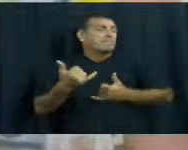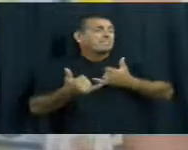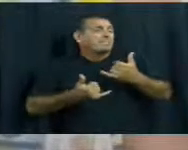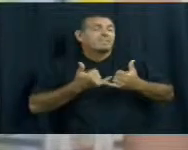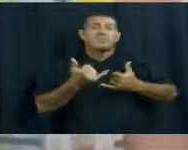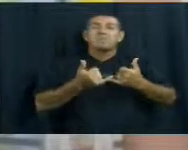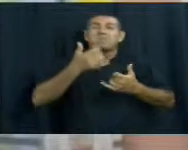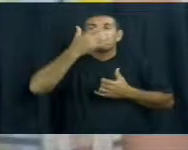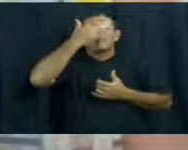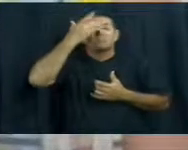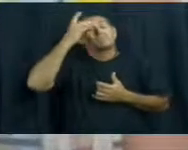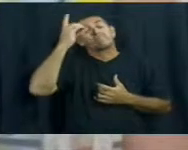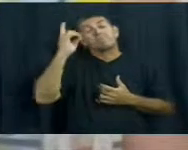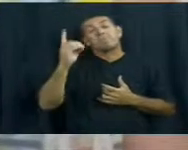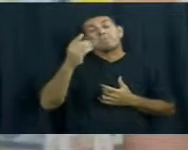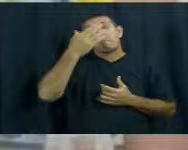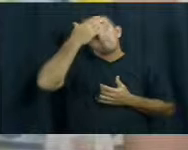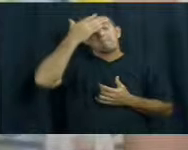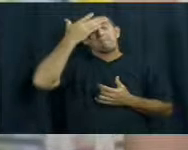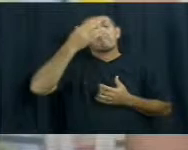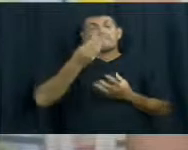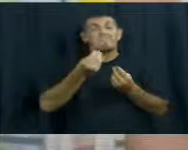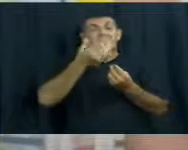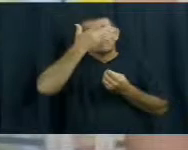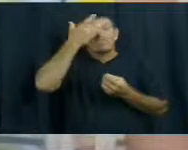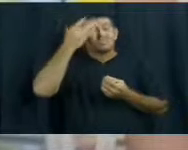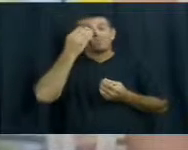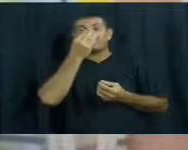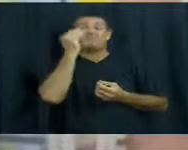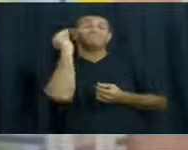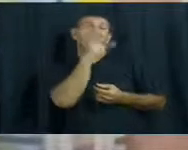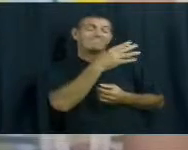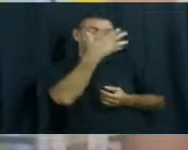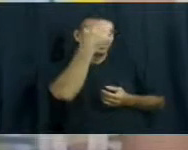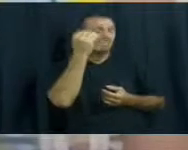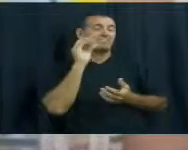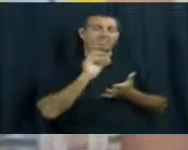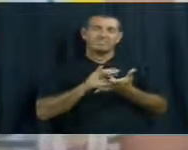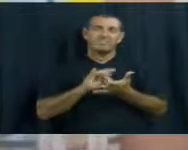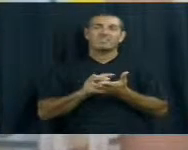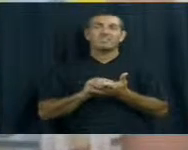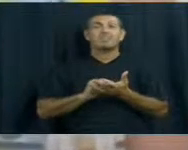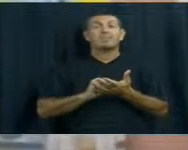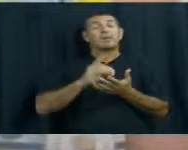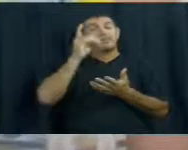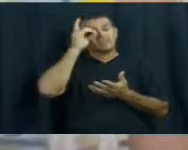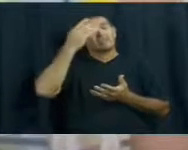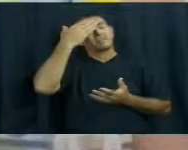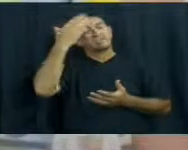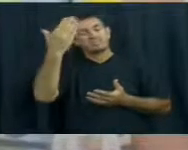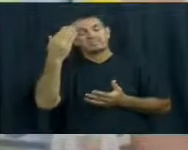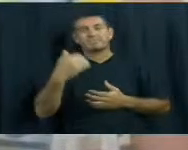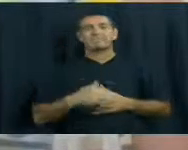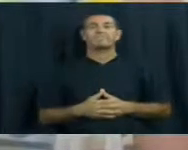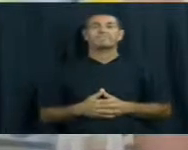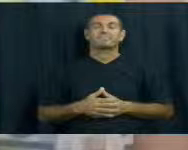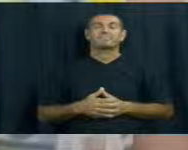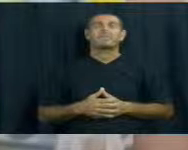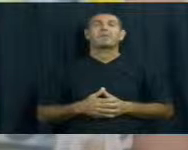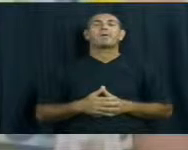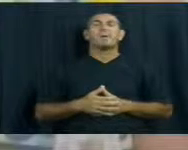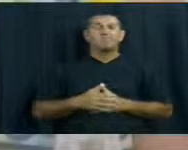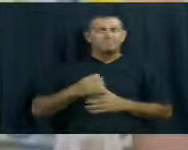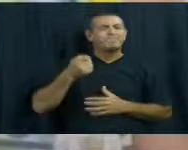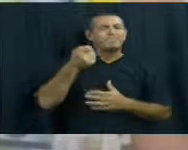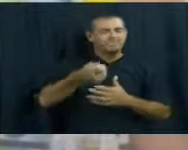essas pessoas que muitas vezes são desmerecidas e esquecidas. Agradeço ao senhor prefeito mais uma vez. Peço que continue tendo